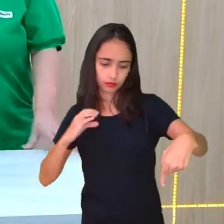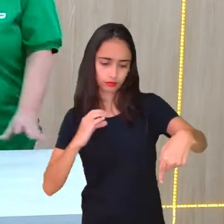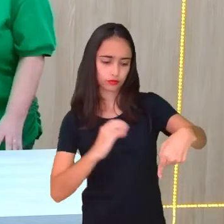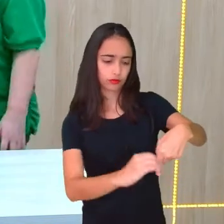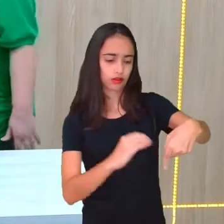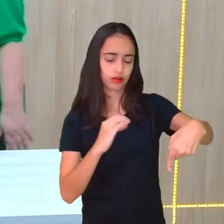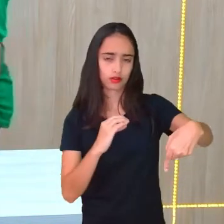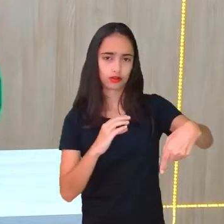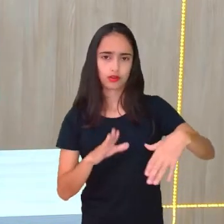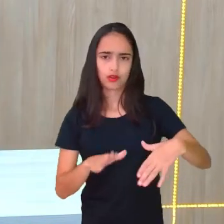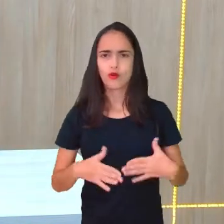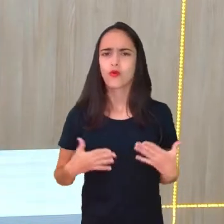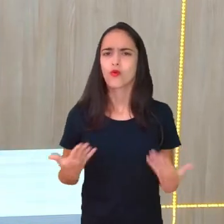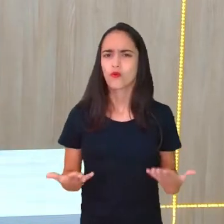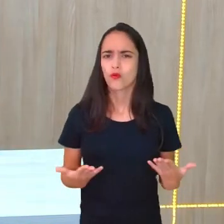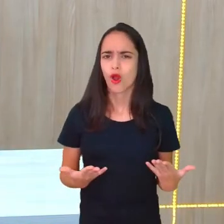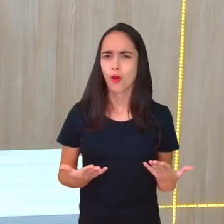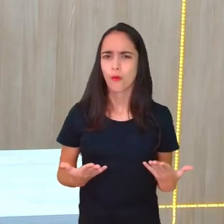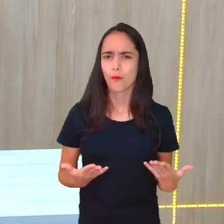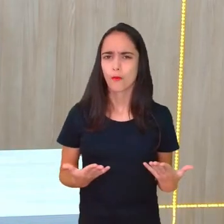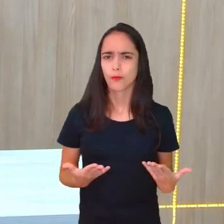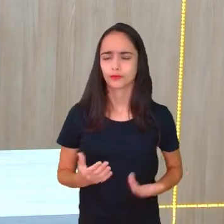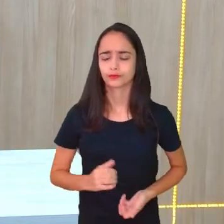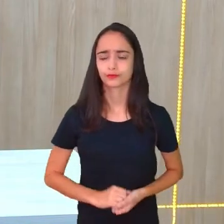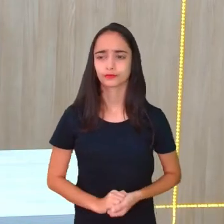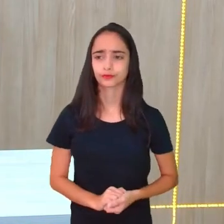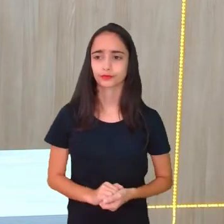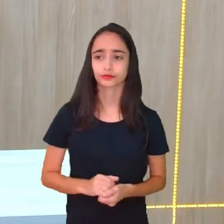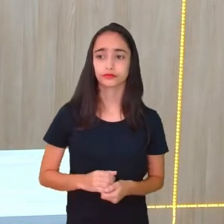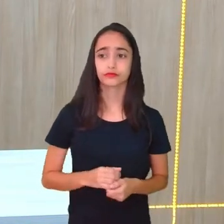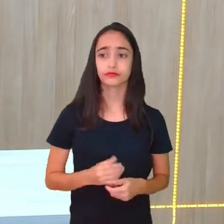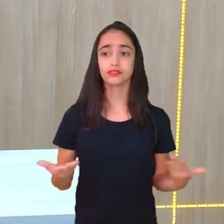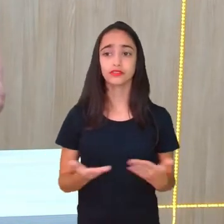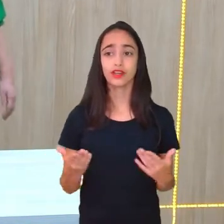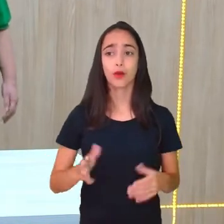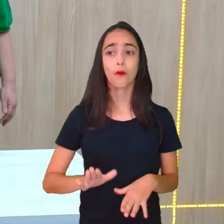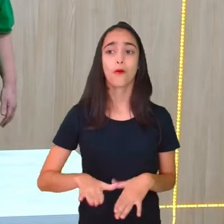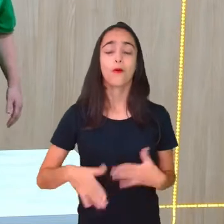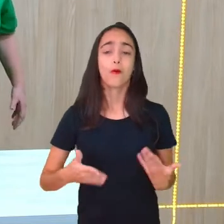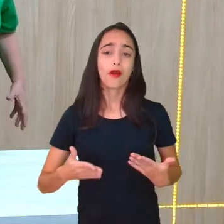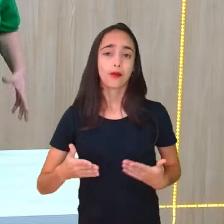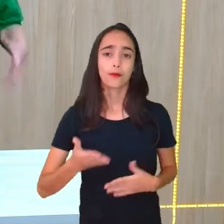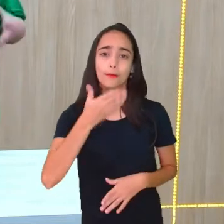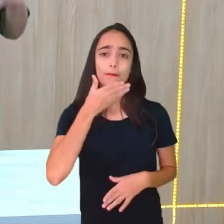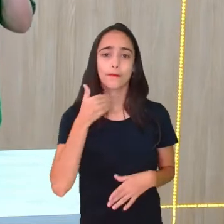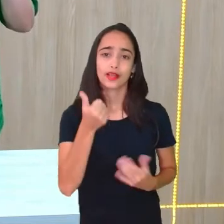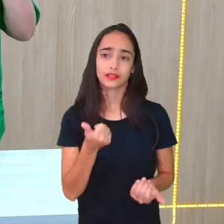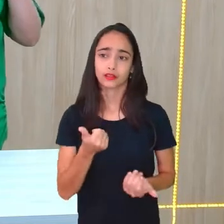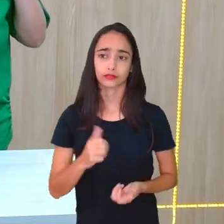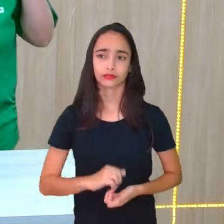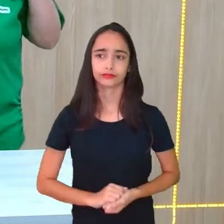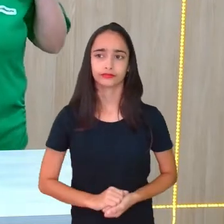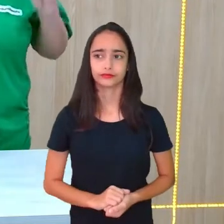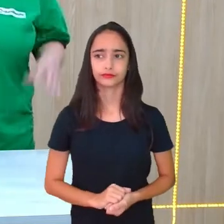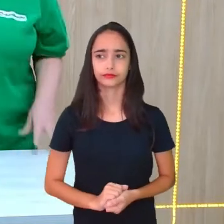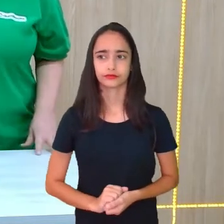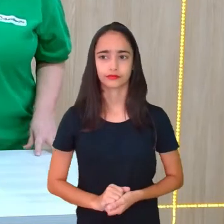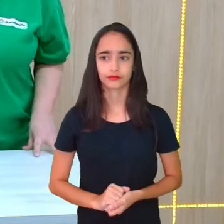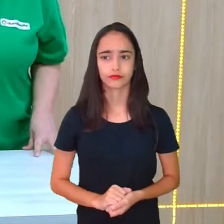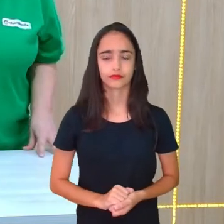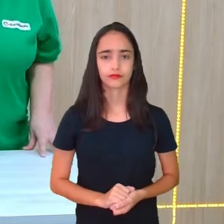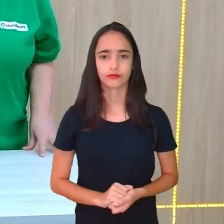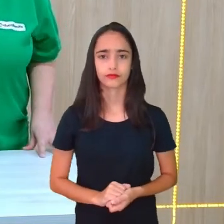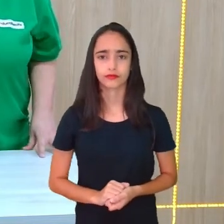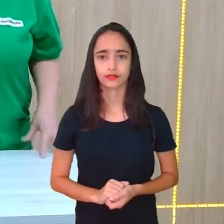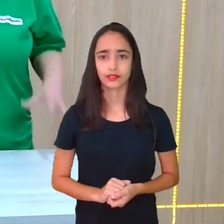Ou qual a chance maior? Chutar para fora ou bater na trave? Tá entendendo? Isso se